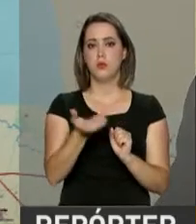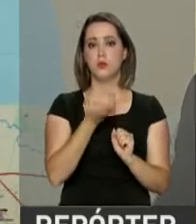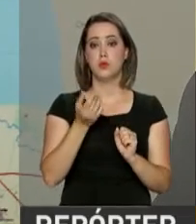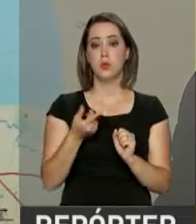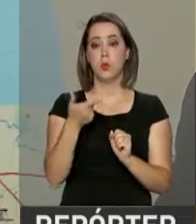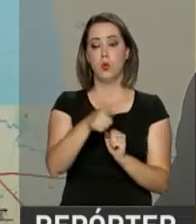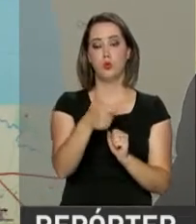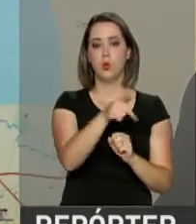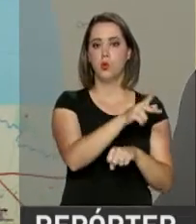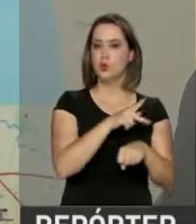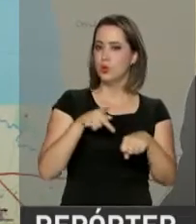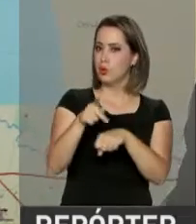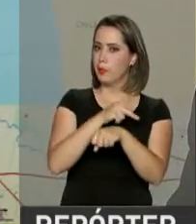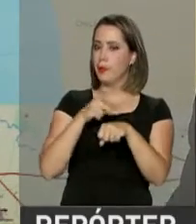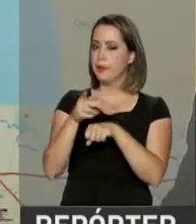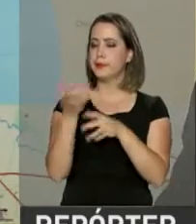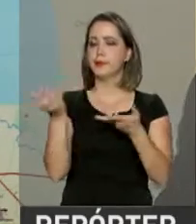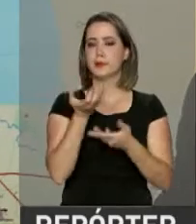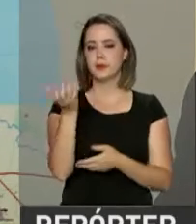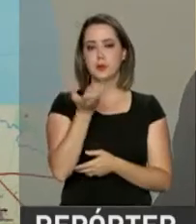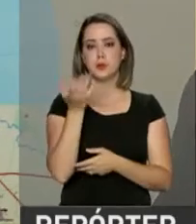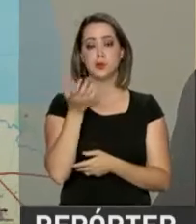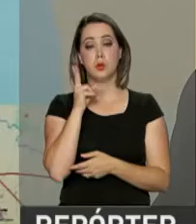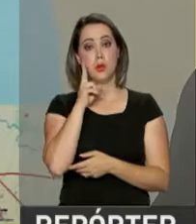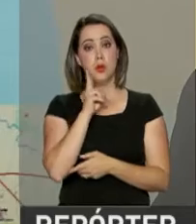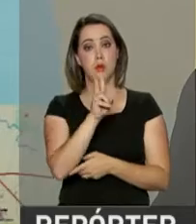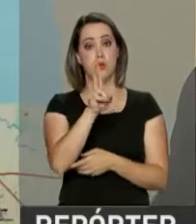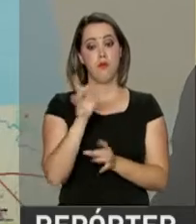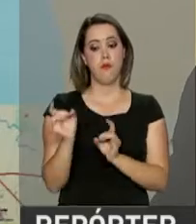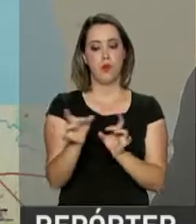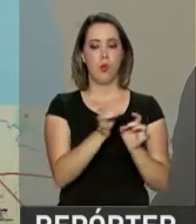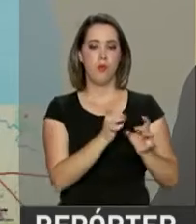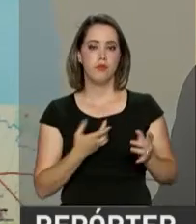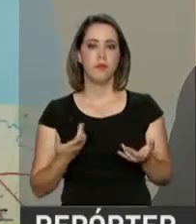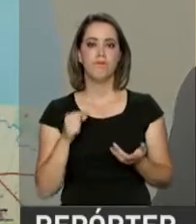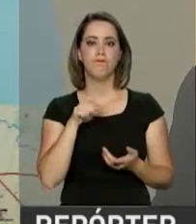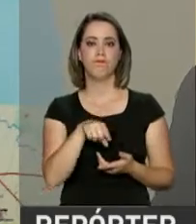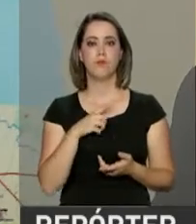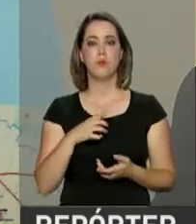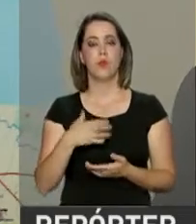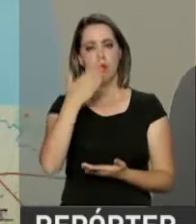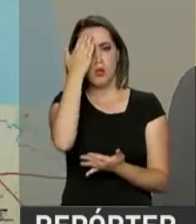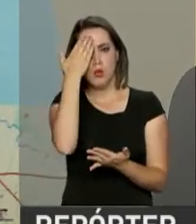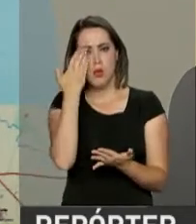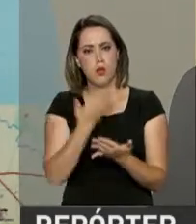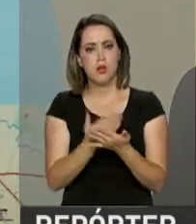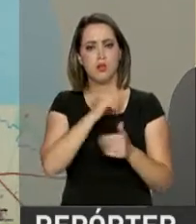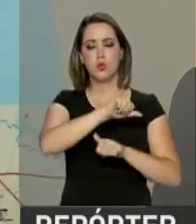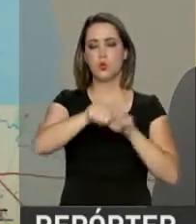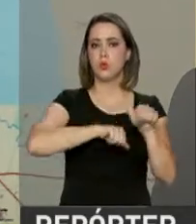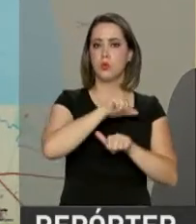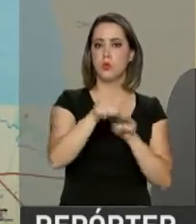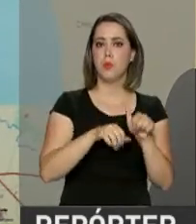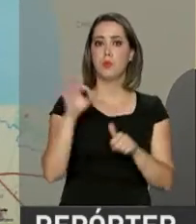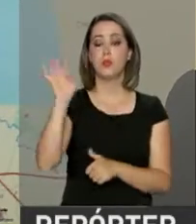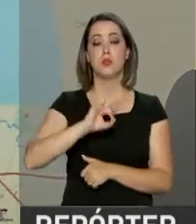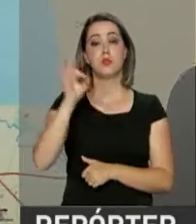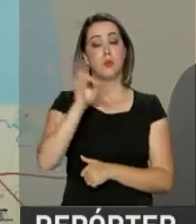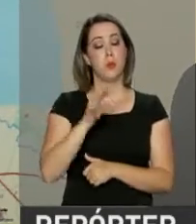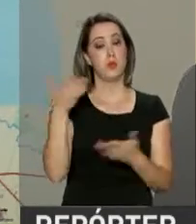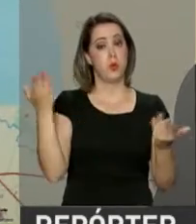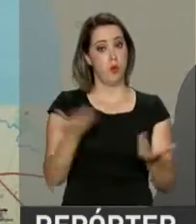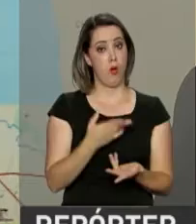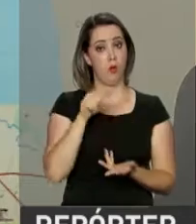essas outras práticas que vêm realizando periodicamente longe e eu tenho convicção com a mudança do percentual de conteúdo local